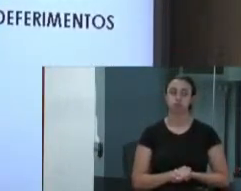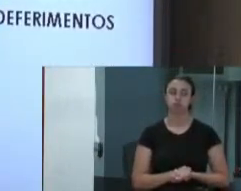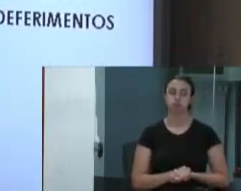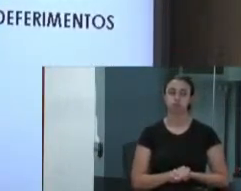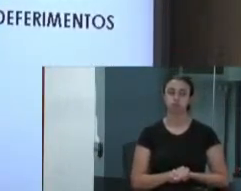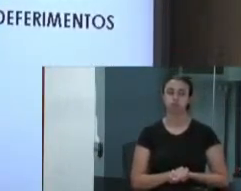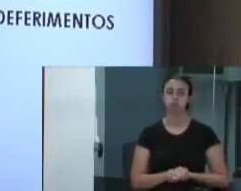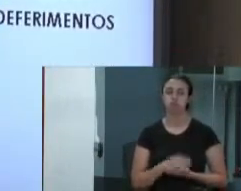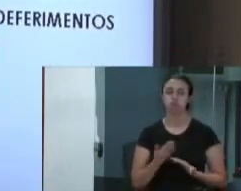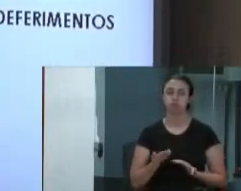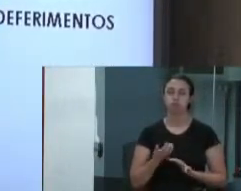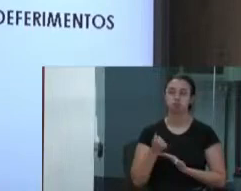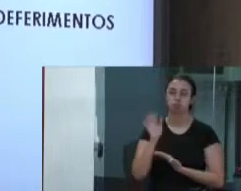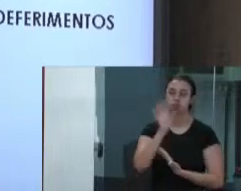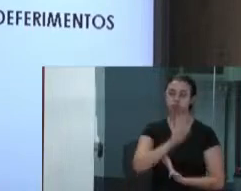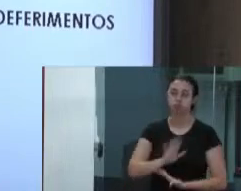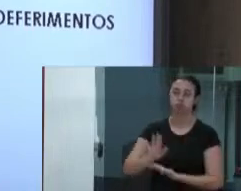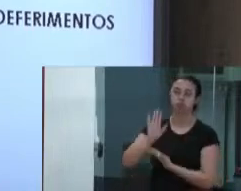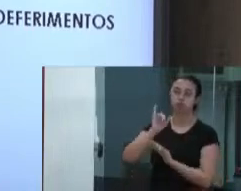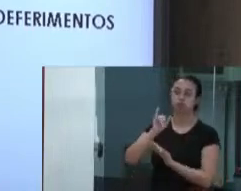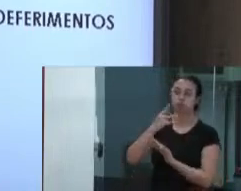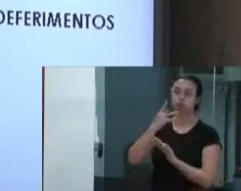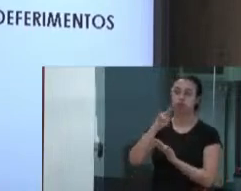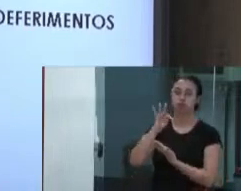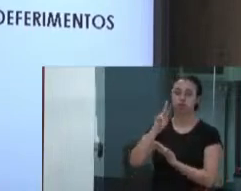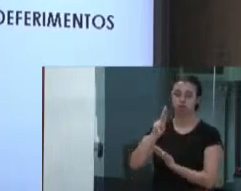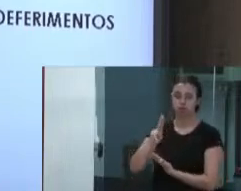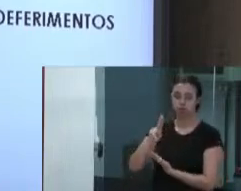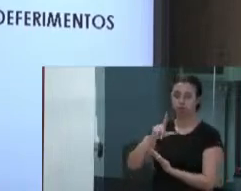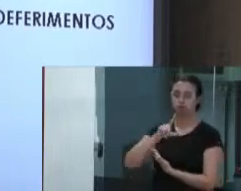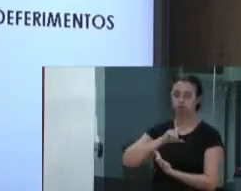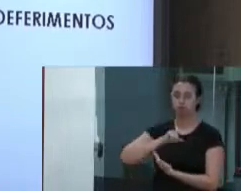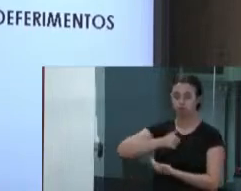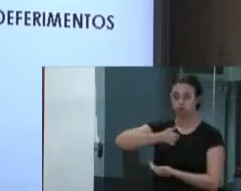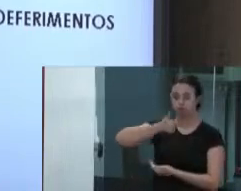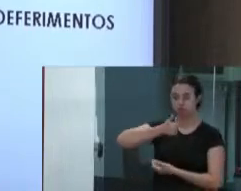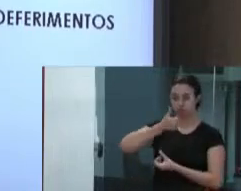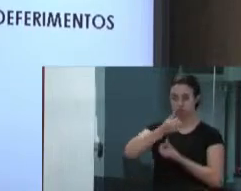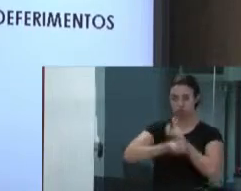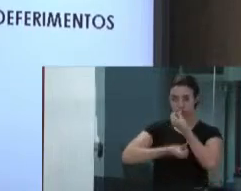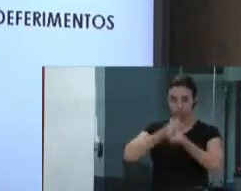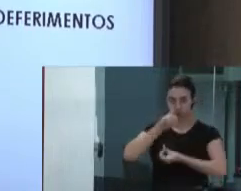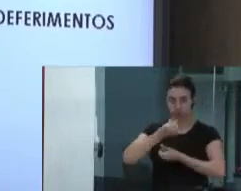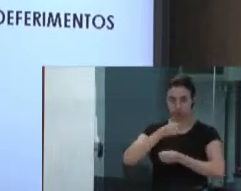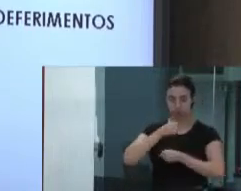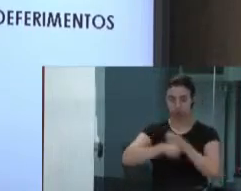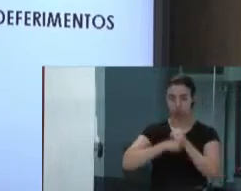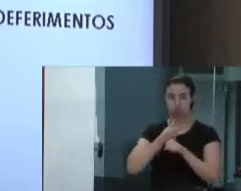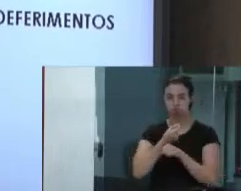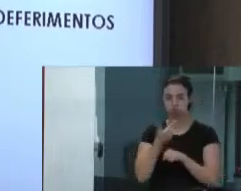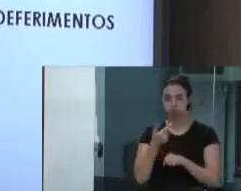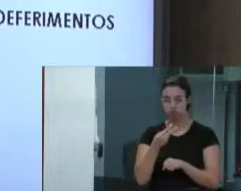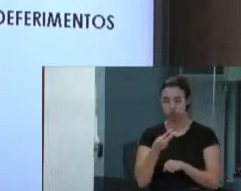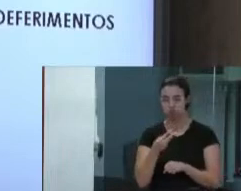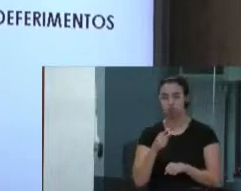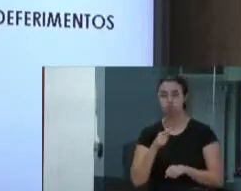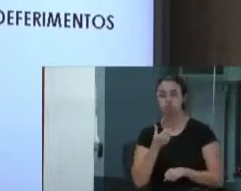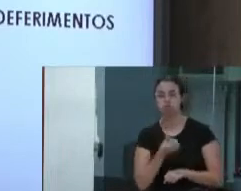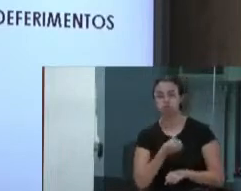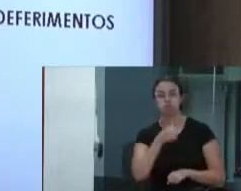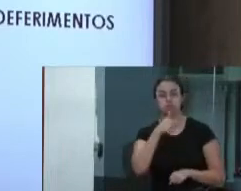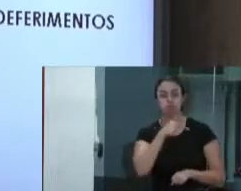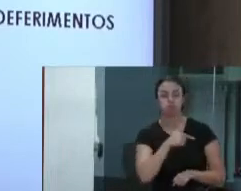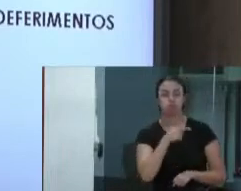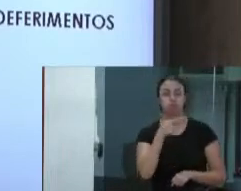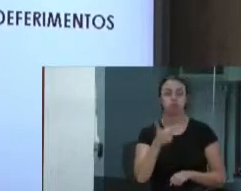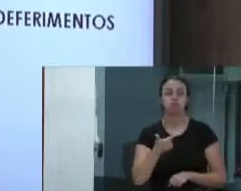Então, de modo geral, né, o IPTU nós tivemos, no primeiro semestre de 2023, 672